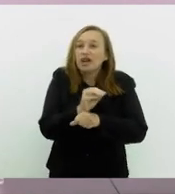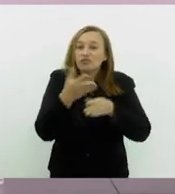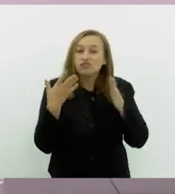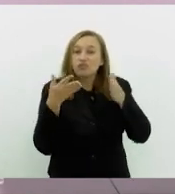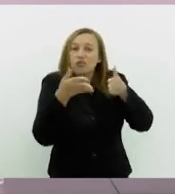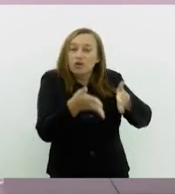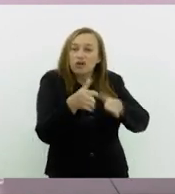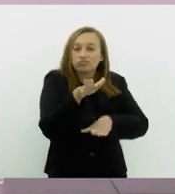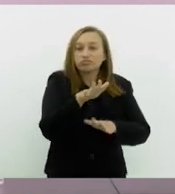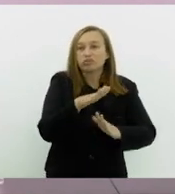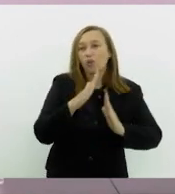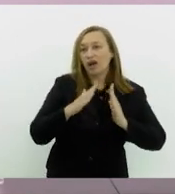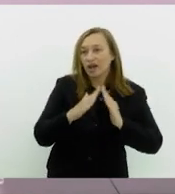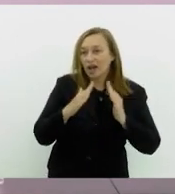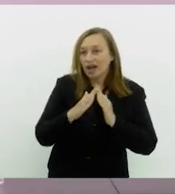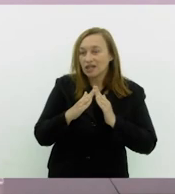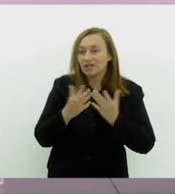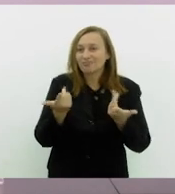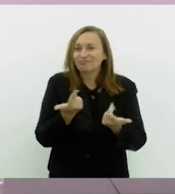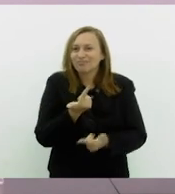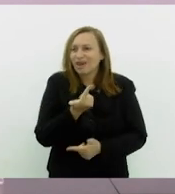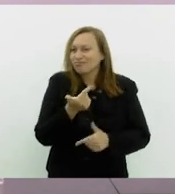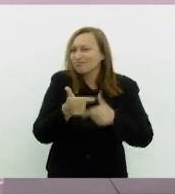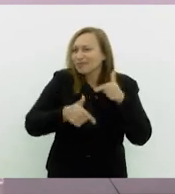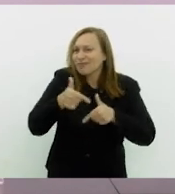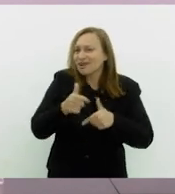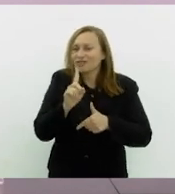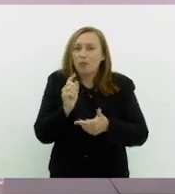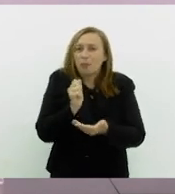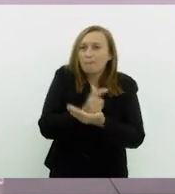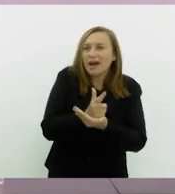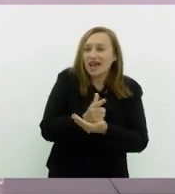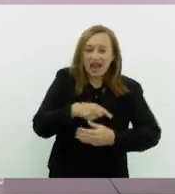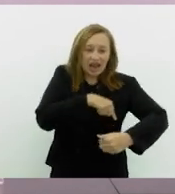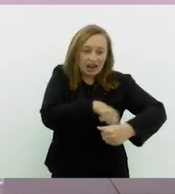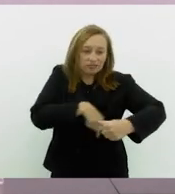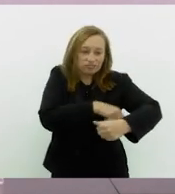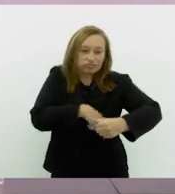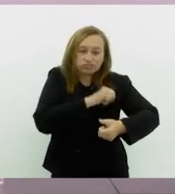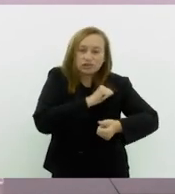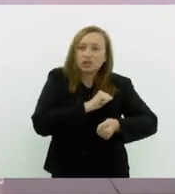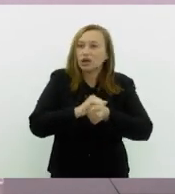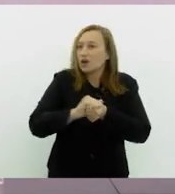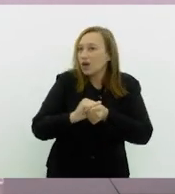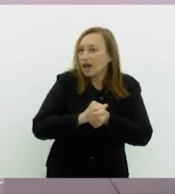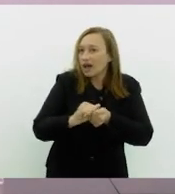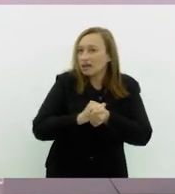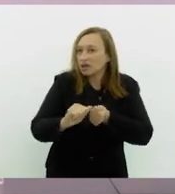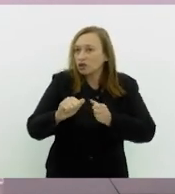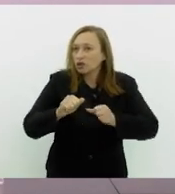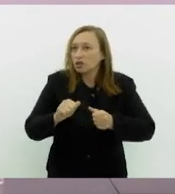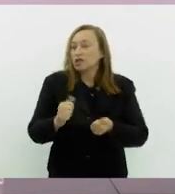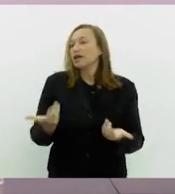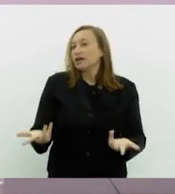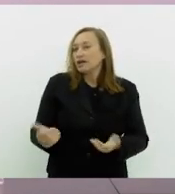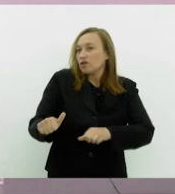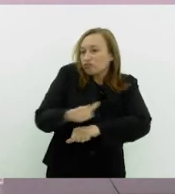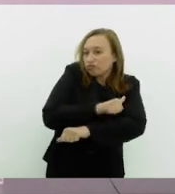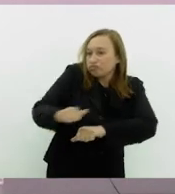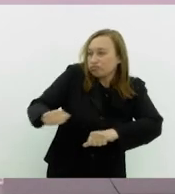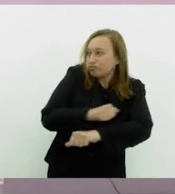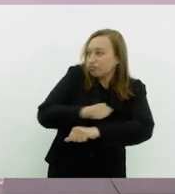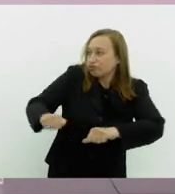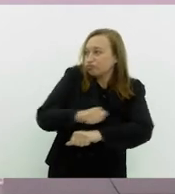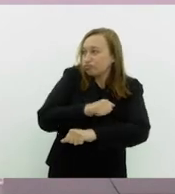com a casa. E é um trabalho que não é remunerado. Então, ela lava, ela passa, ela cozinha, ela cuida